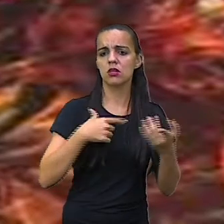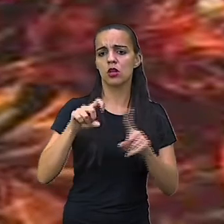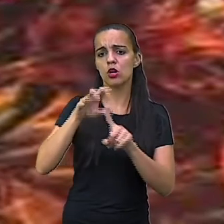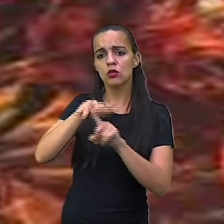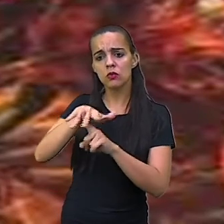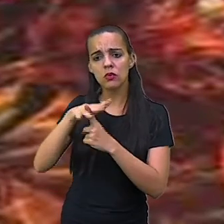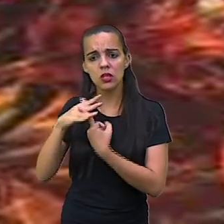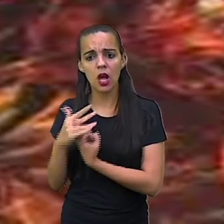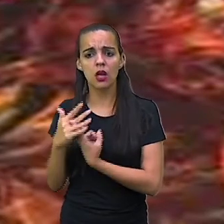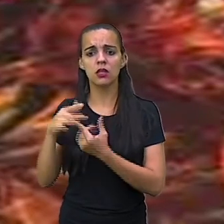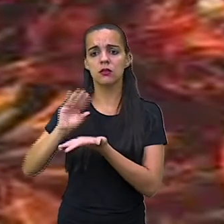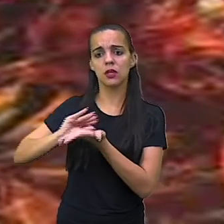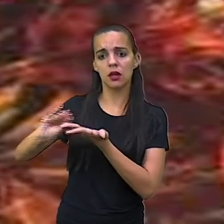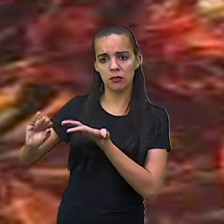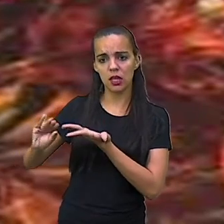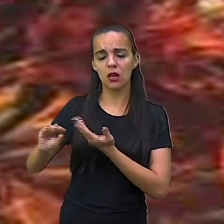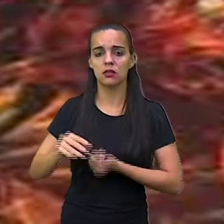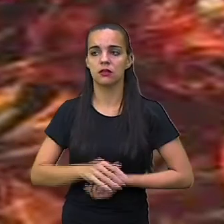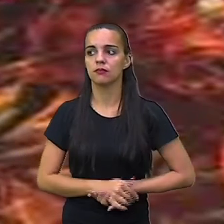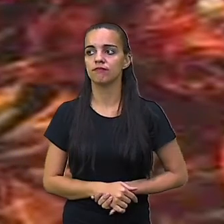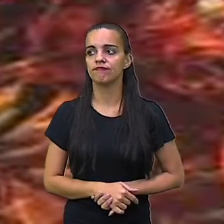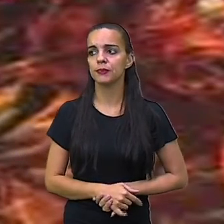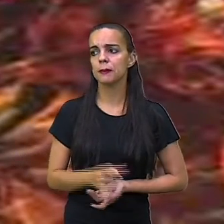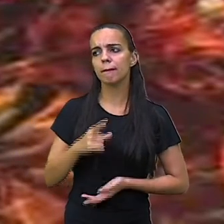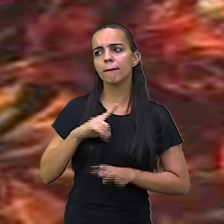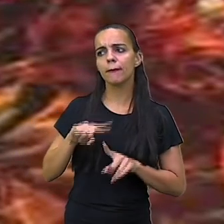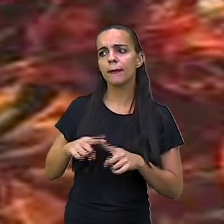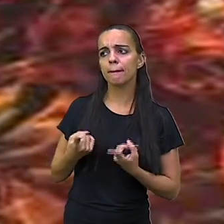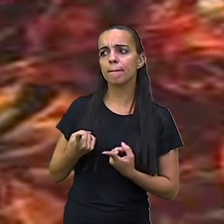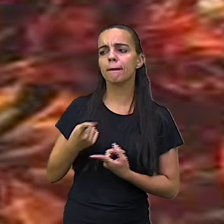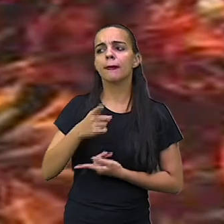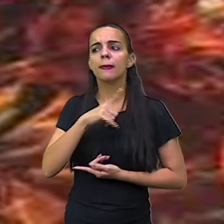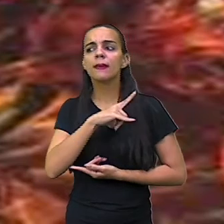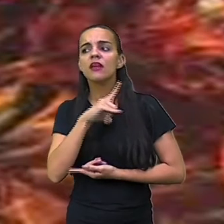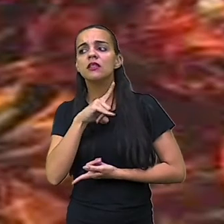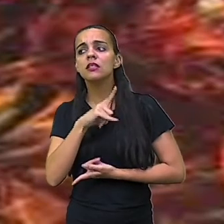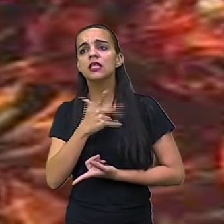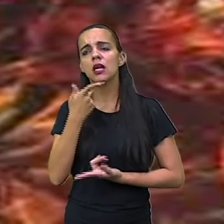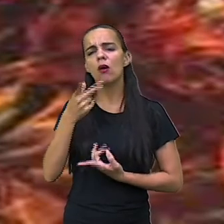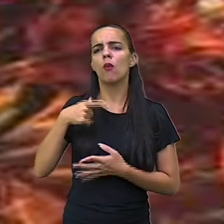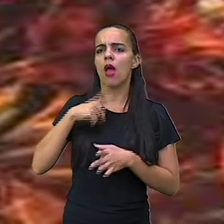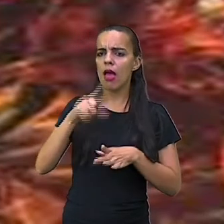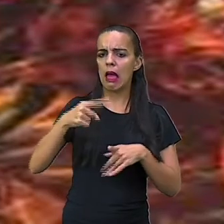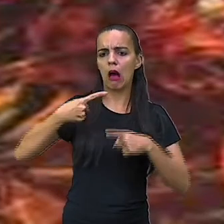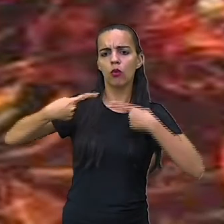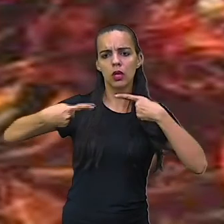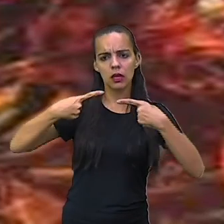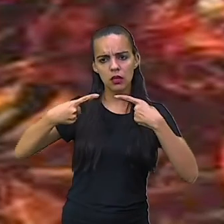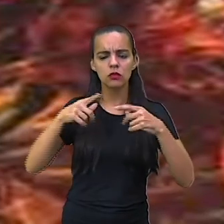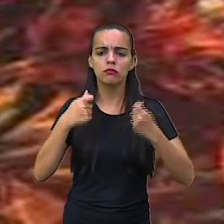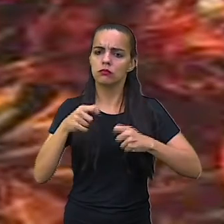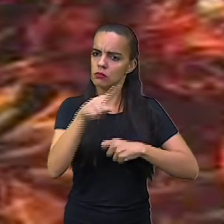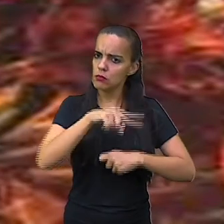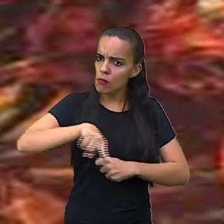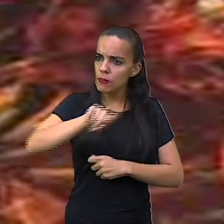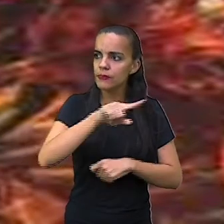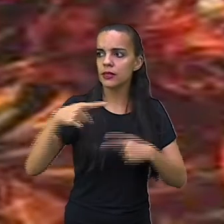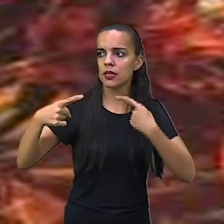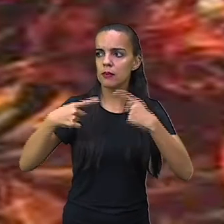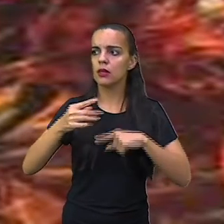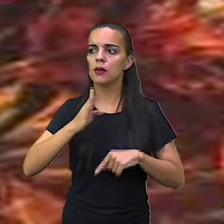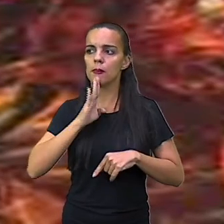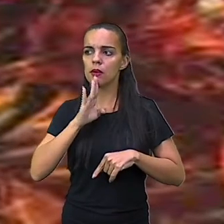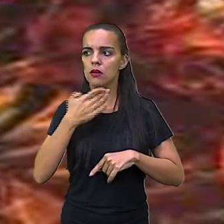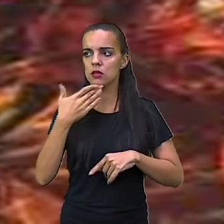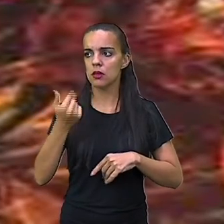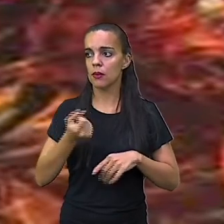esses tipos de governos existem no nosso mundo. Também é alvo de críticas. Não que o governo